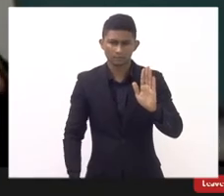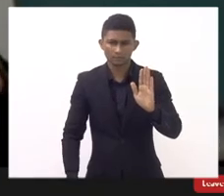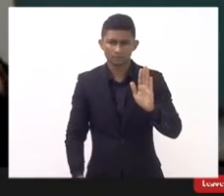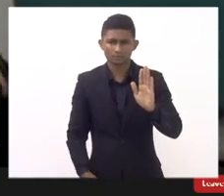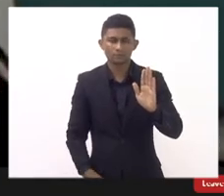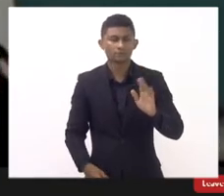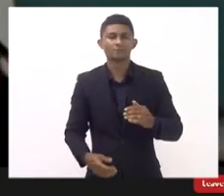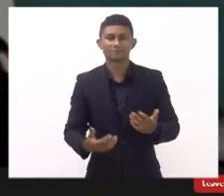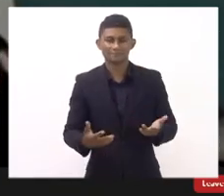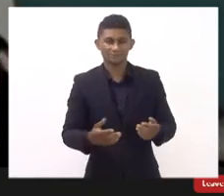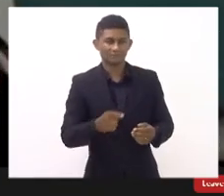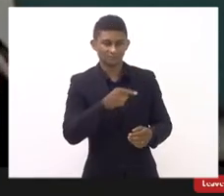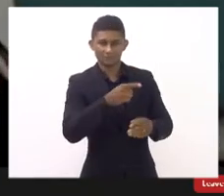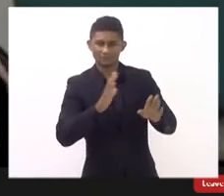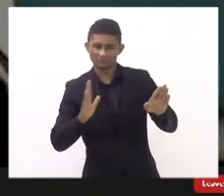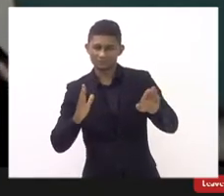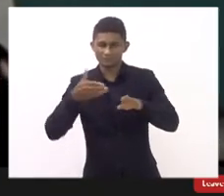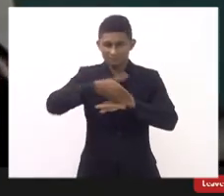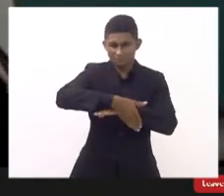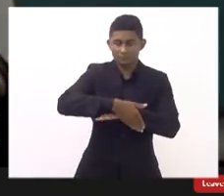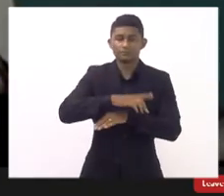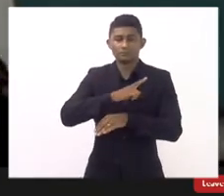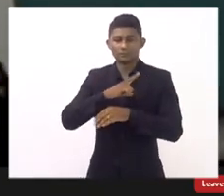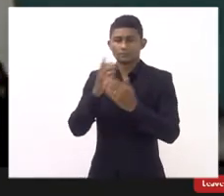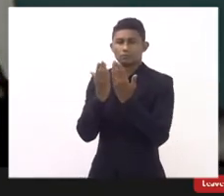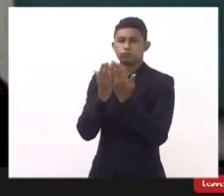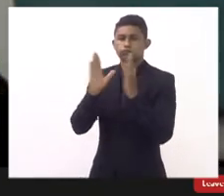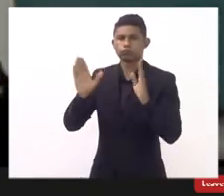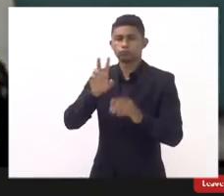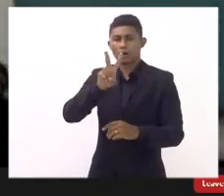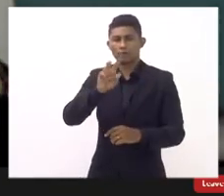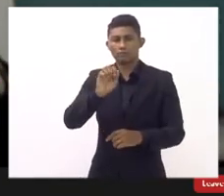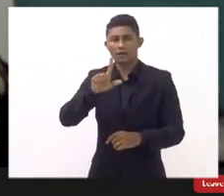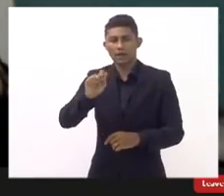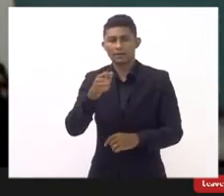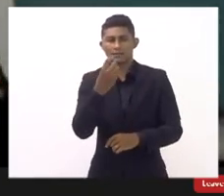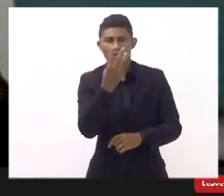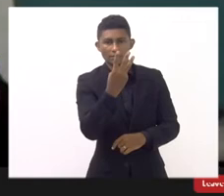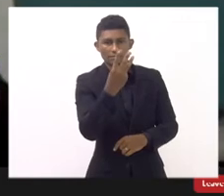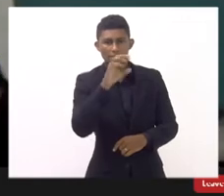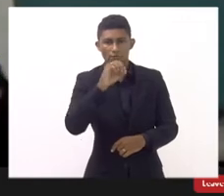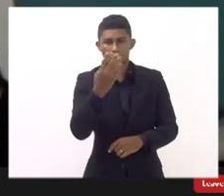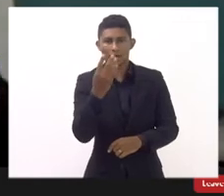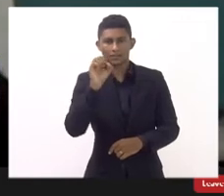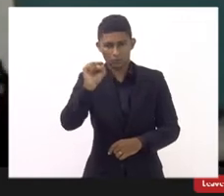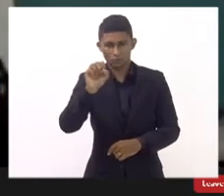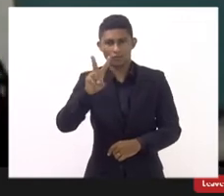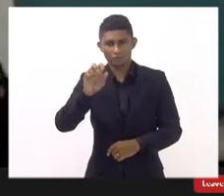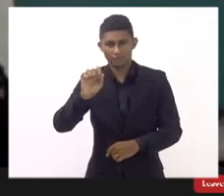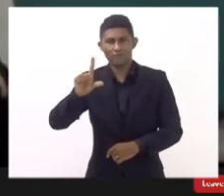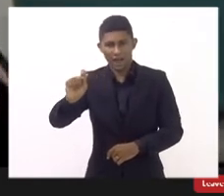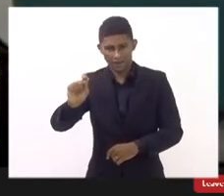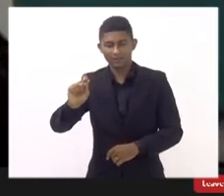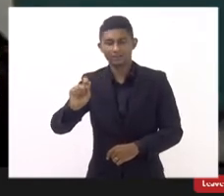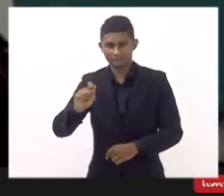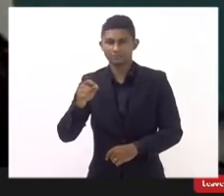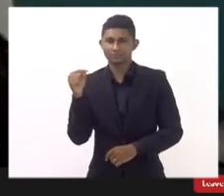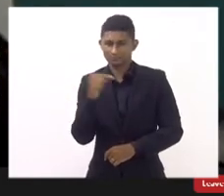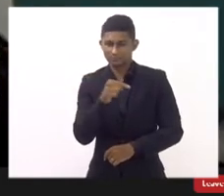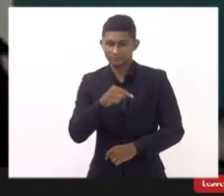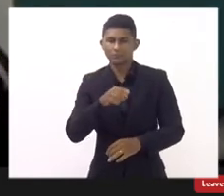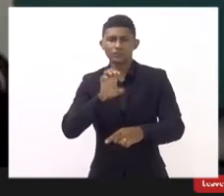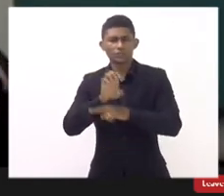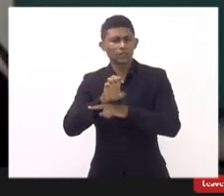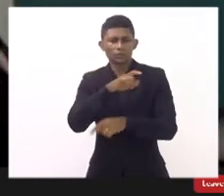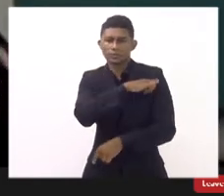concurso de ingresso, a FAETEC abriu 3.048 vagas, né, no nosso subsequente concomitante para todo o estado do Rio